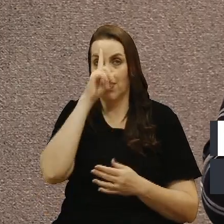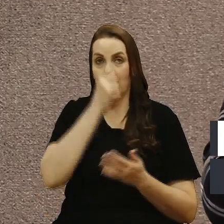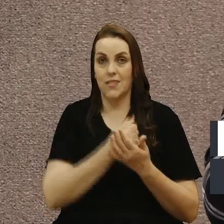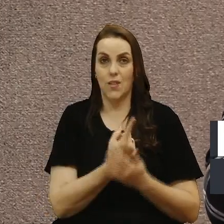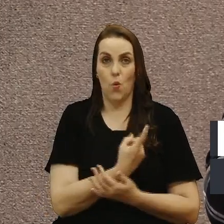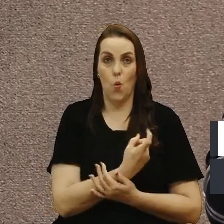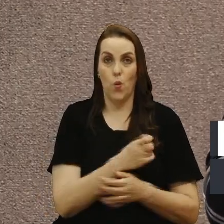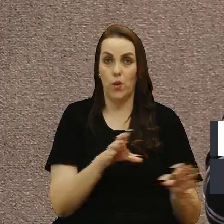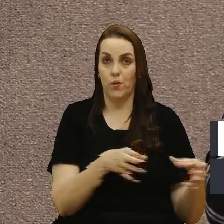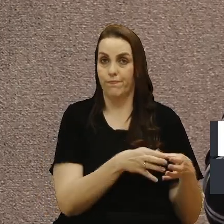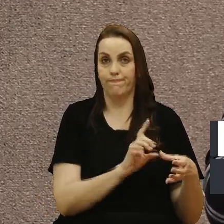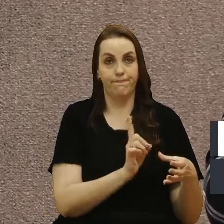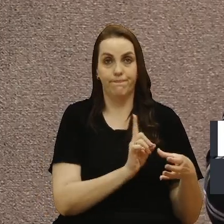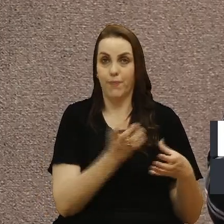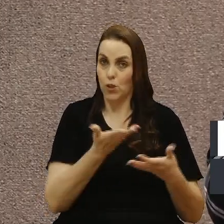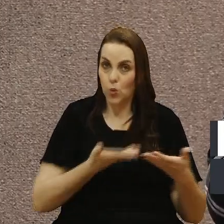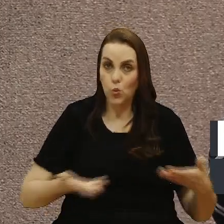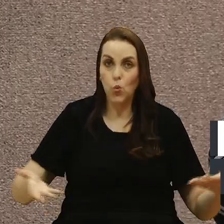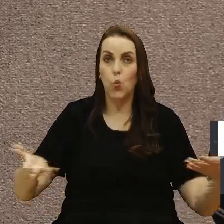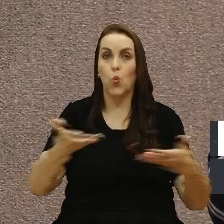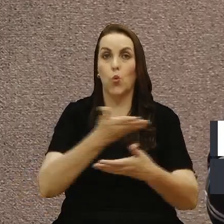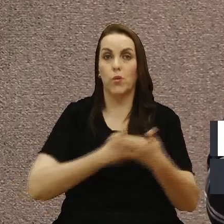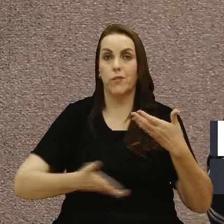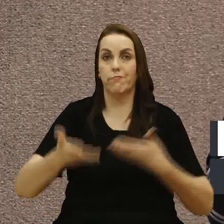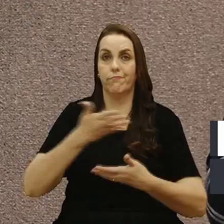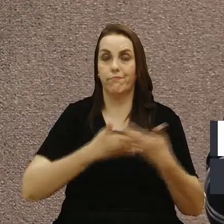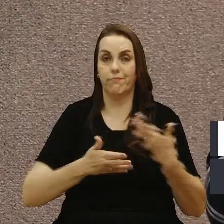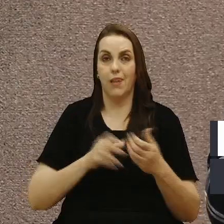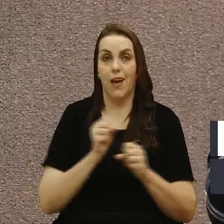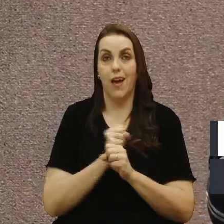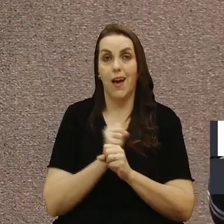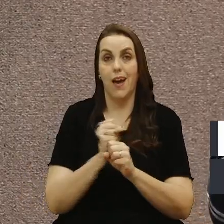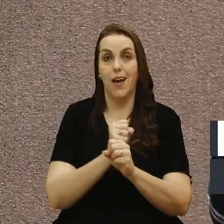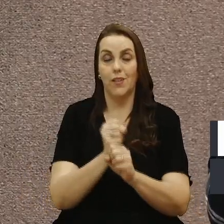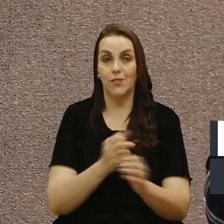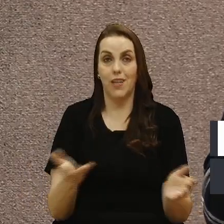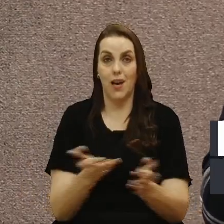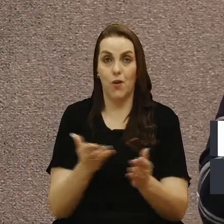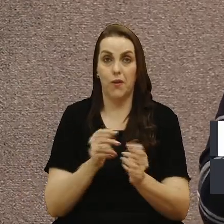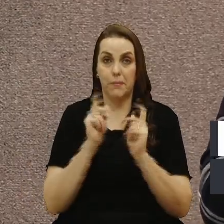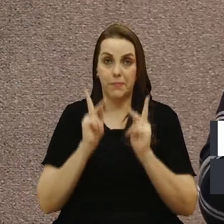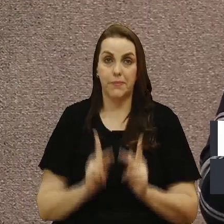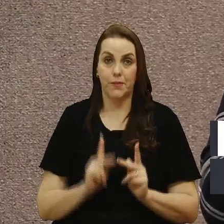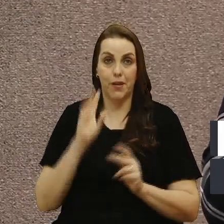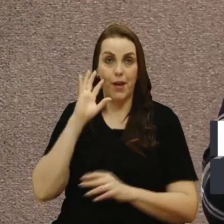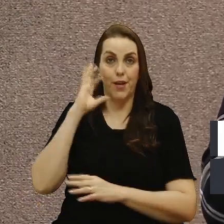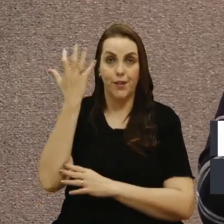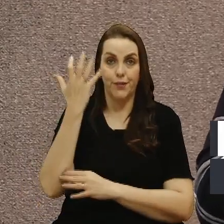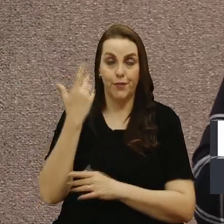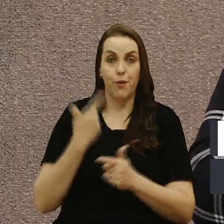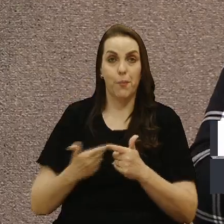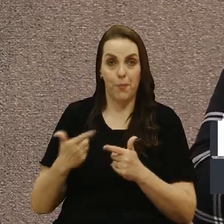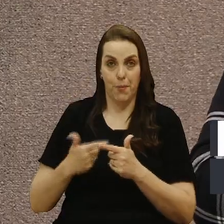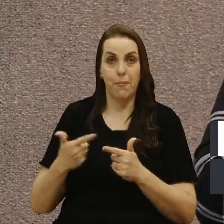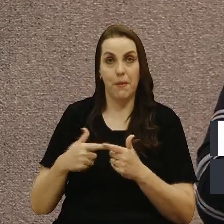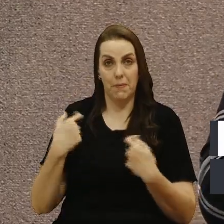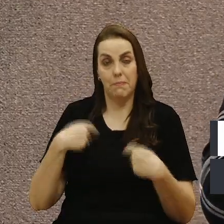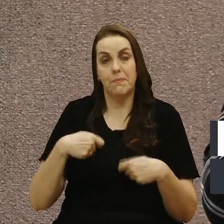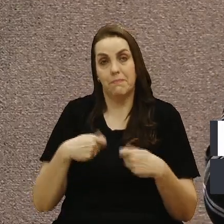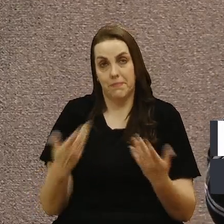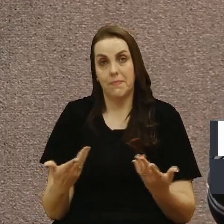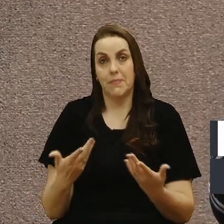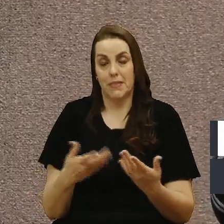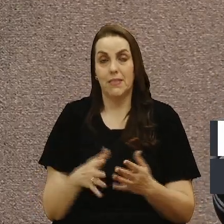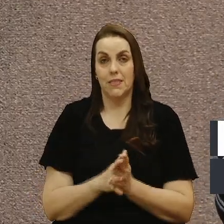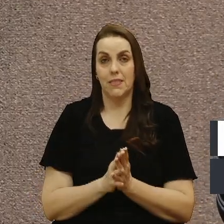coletiva. É uma situação que já vem de anos e agora alguém decidiu tomar a frente e encarar um problema que vem passando e precisa a gente fazer